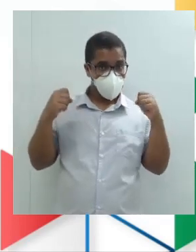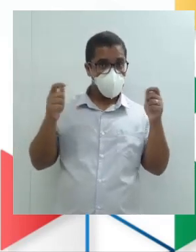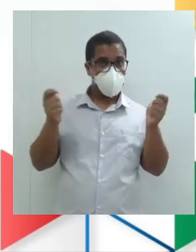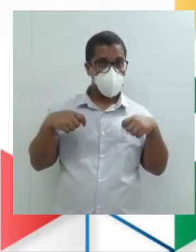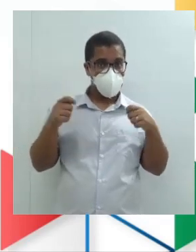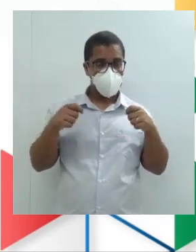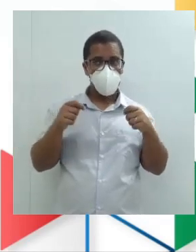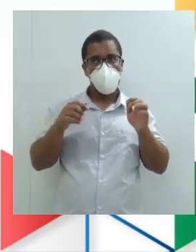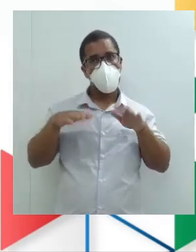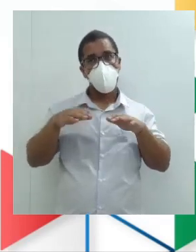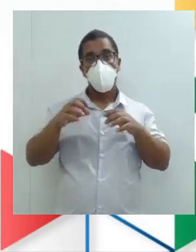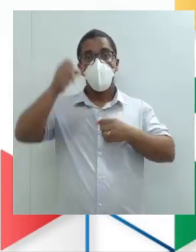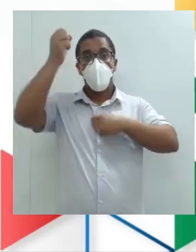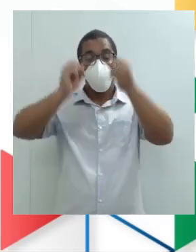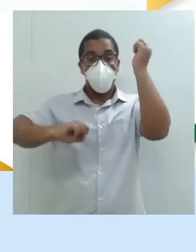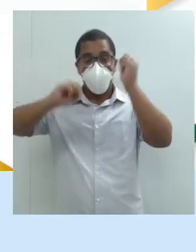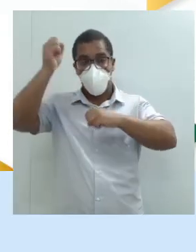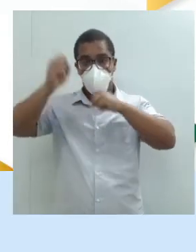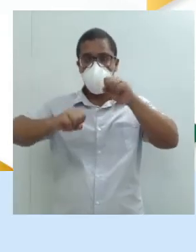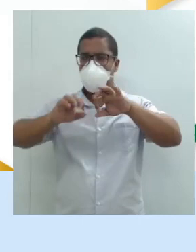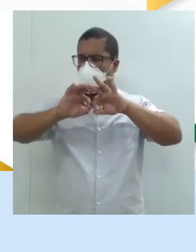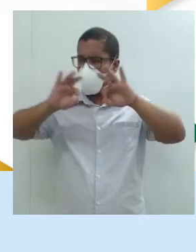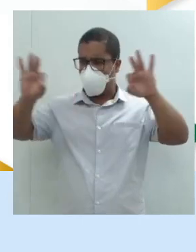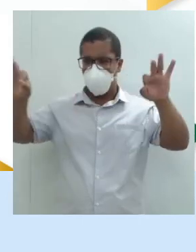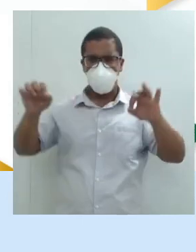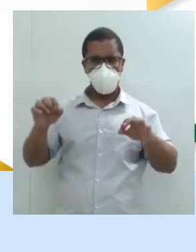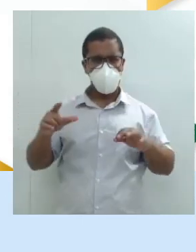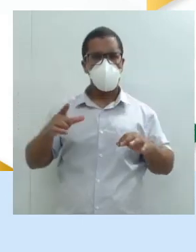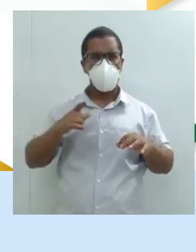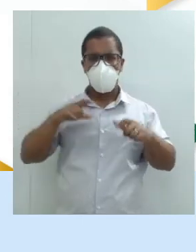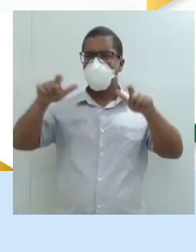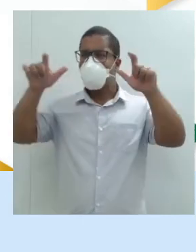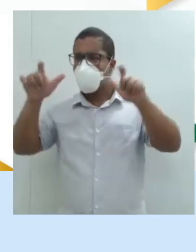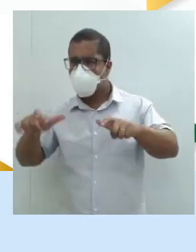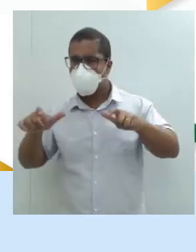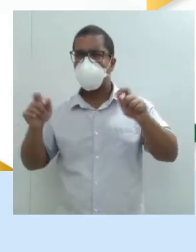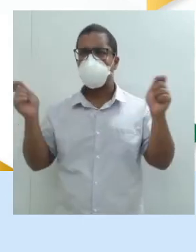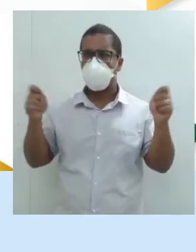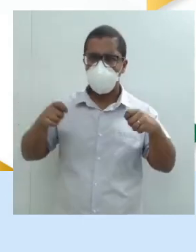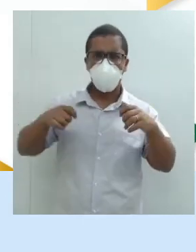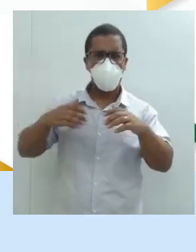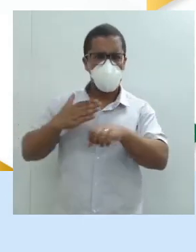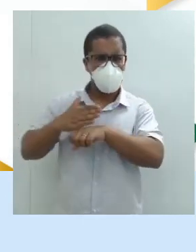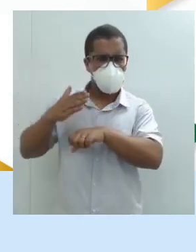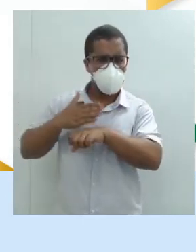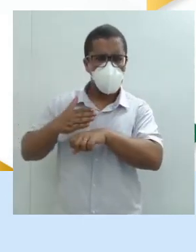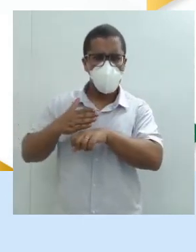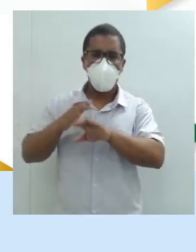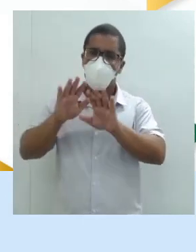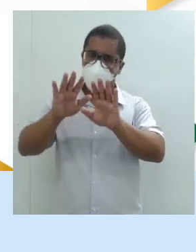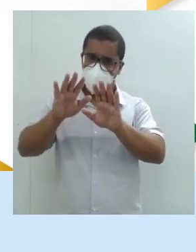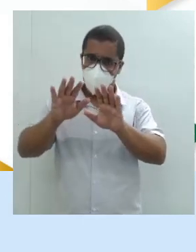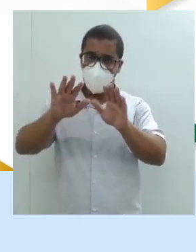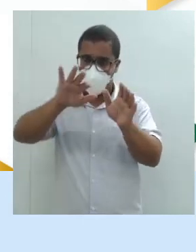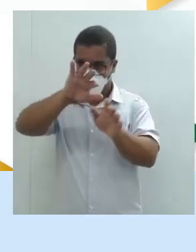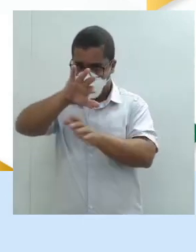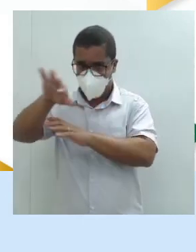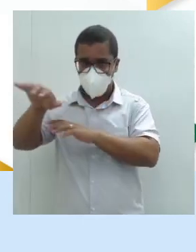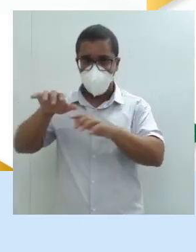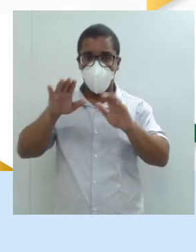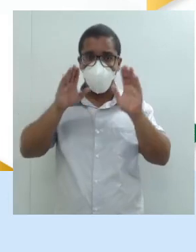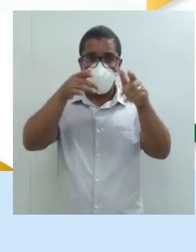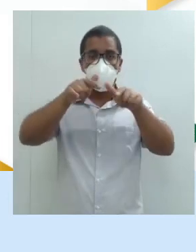numa indústria super mega equipada que tenha espaços esportivos para isso. Mas quando a gente fala em trabalho, a gente está falando